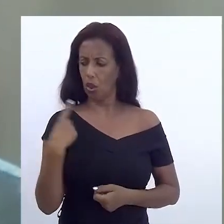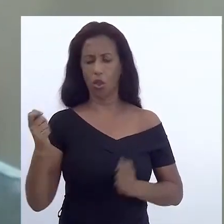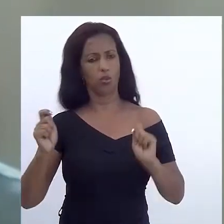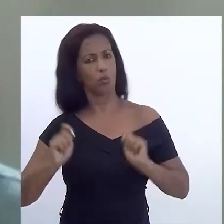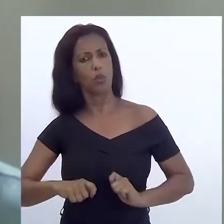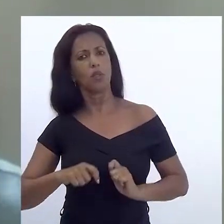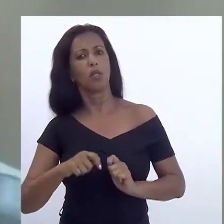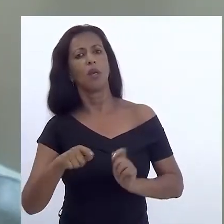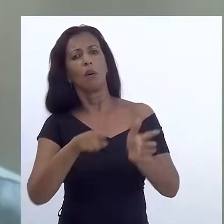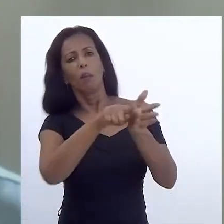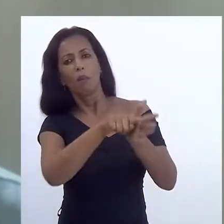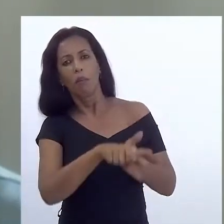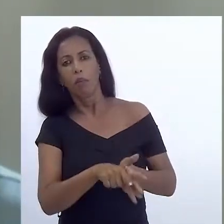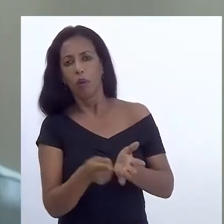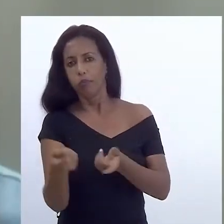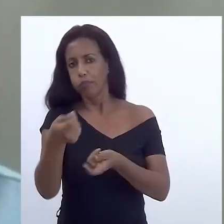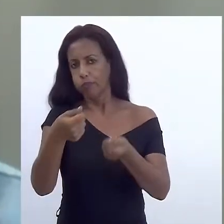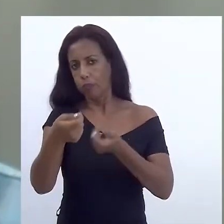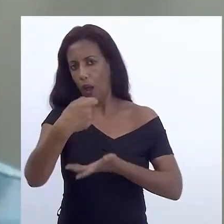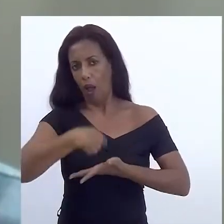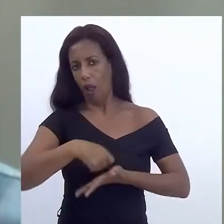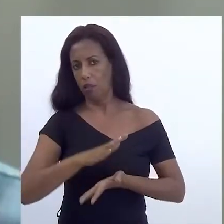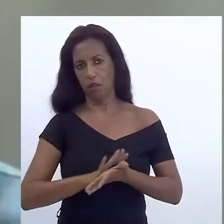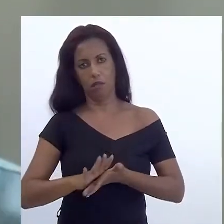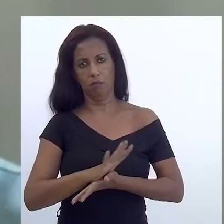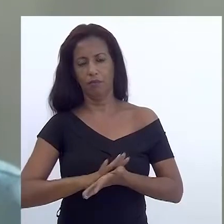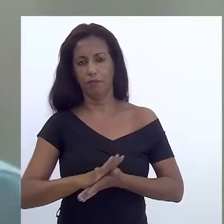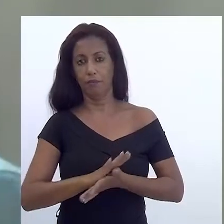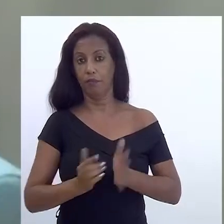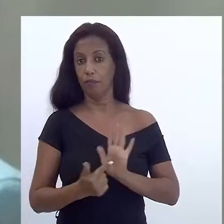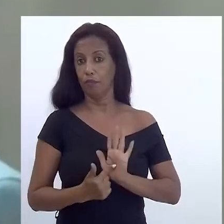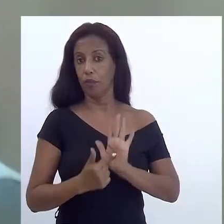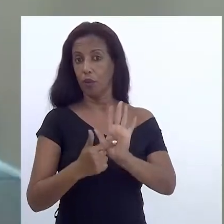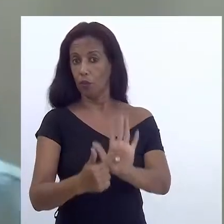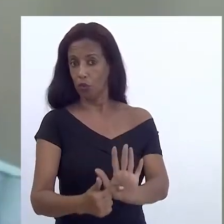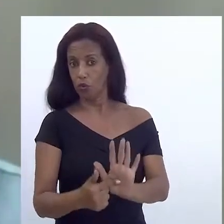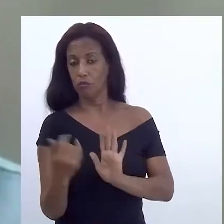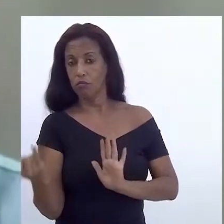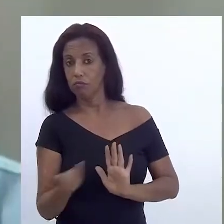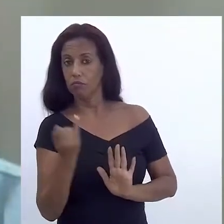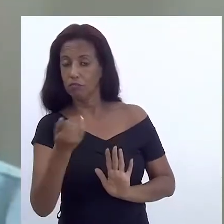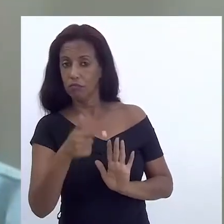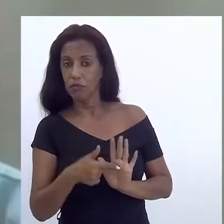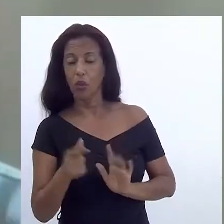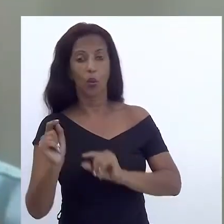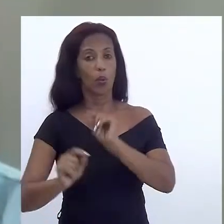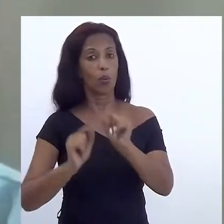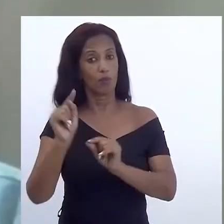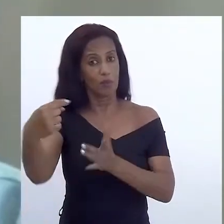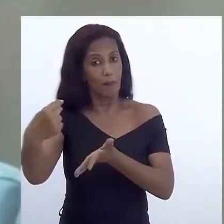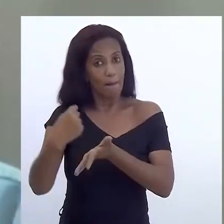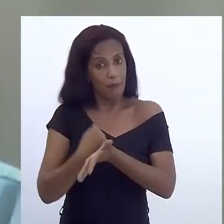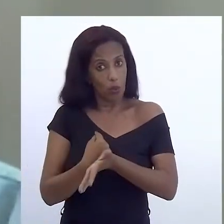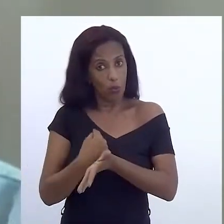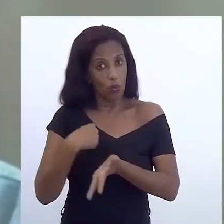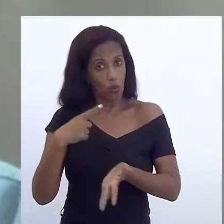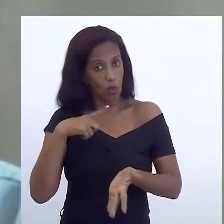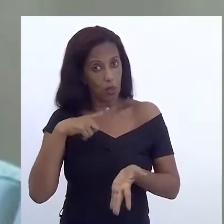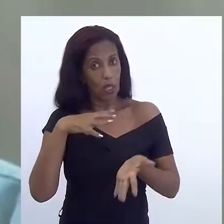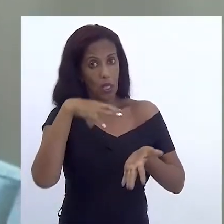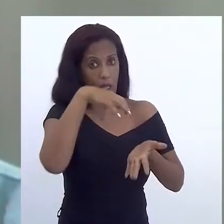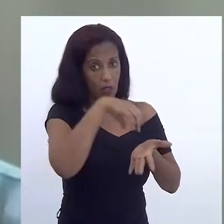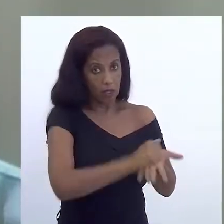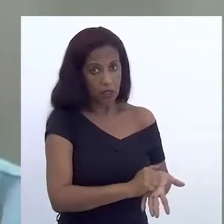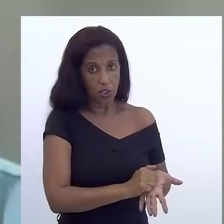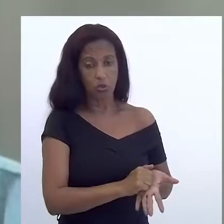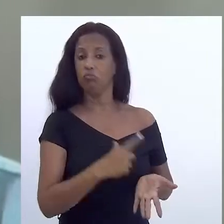de pesquisa, sem fins lucrativos. E é isso que nós queremos fazer, mostrar a validade. Porque o que você acabou de perguntar, nós temos registros